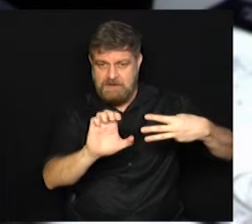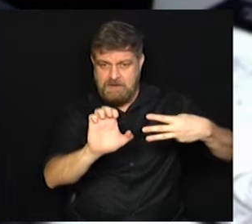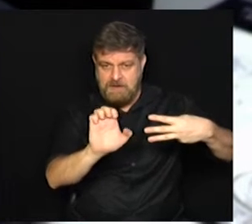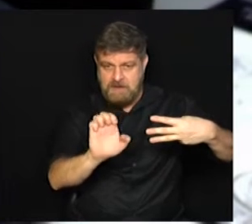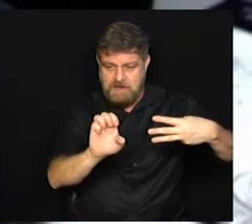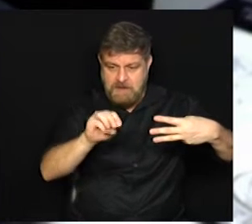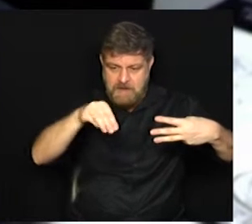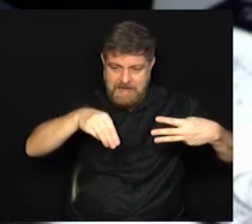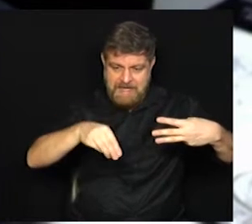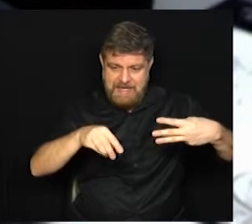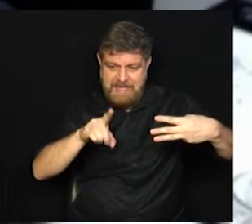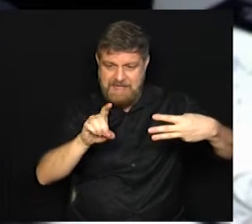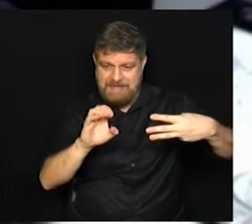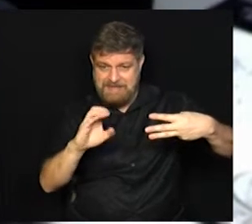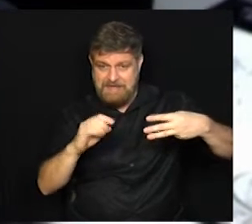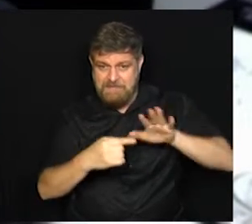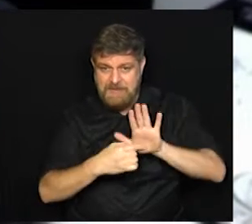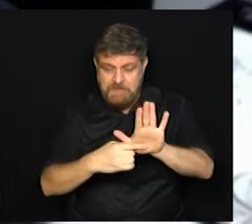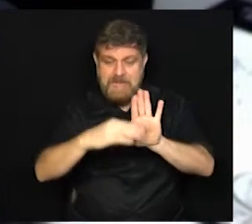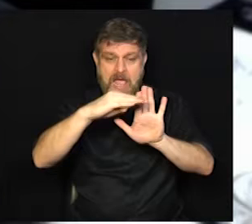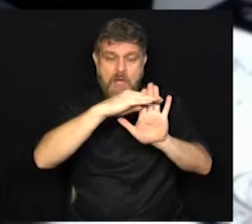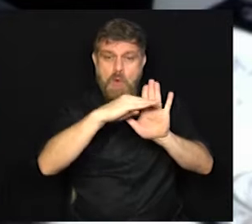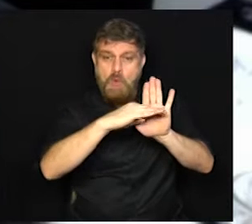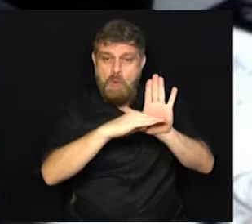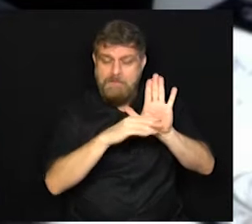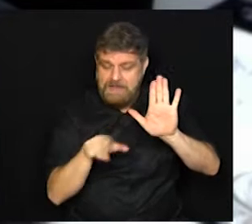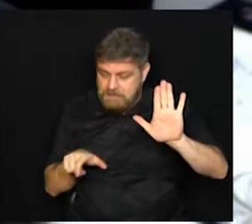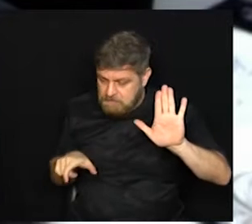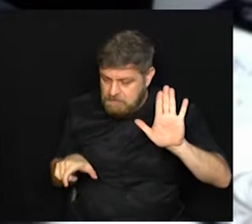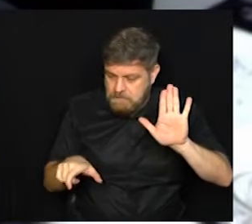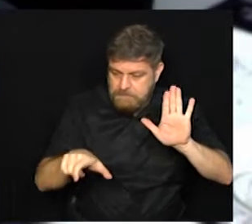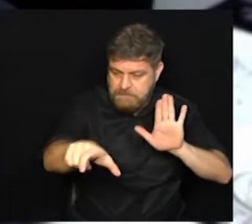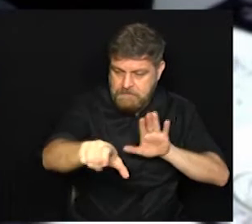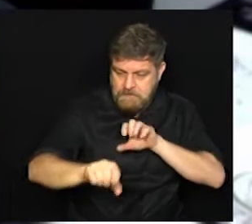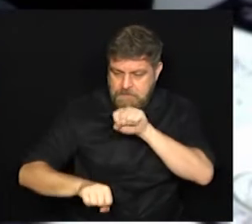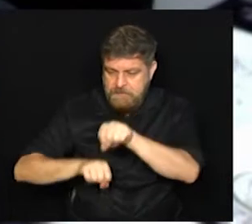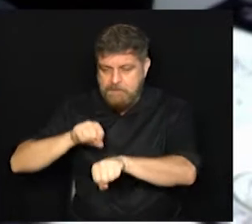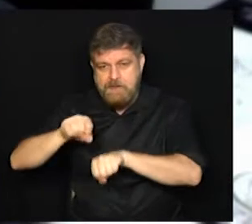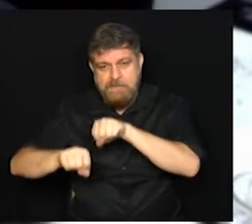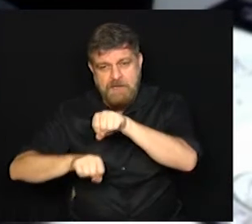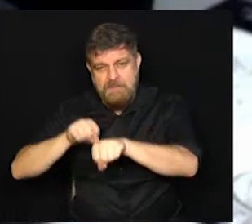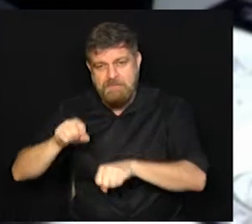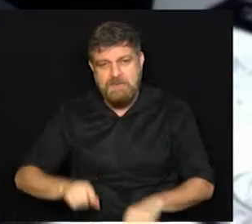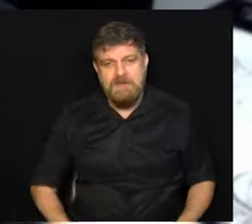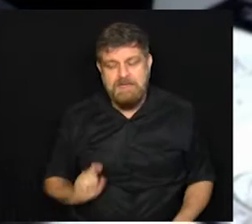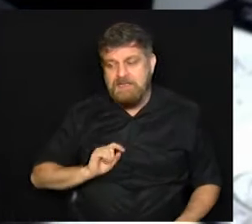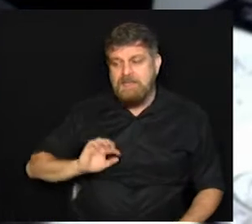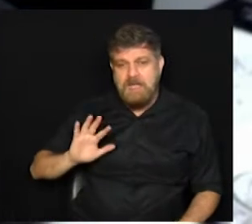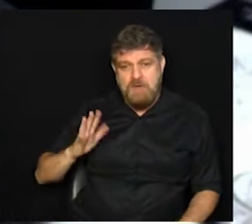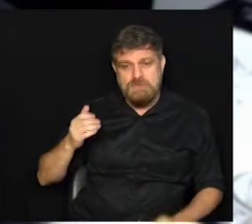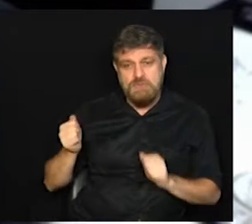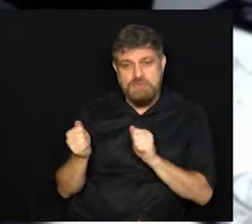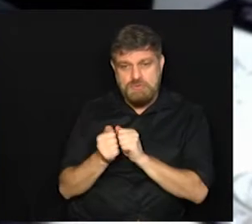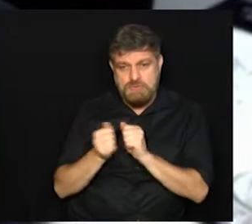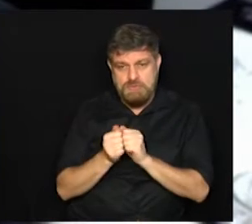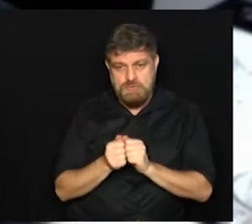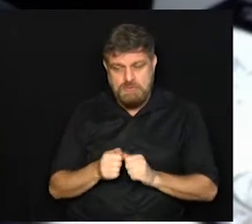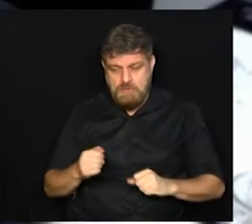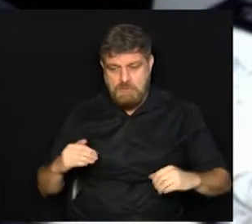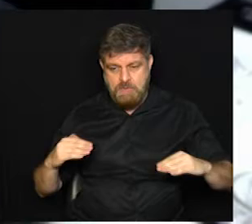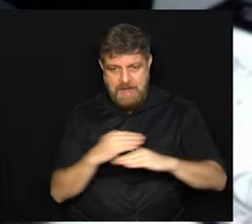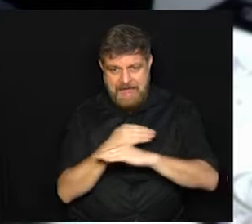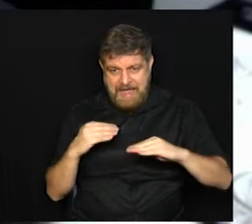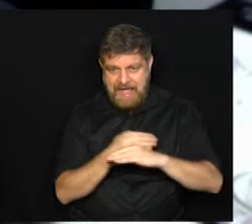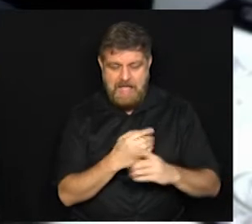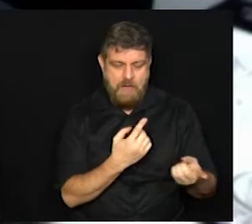plano cicloviário, né? Esse plano cicloviário foi realizado juntamente com o plano viário, né? Ele não está